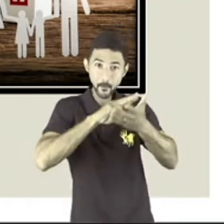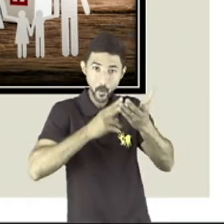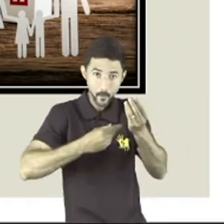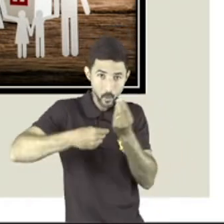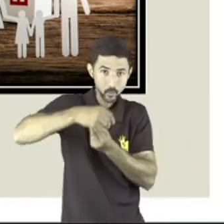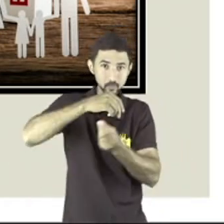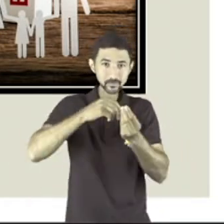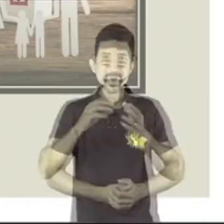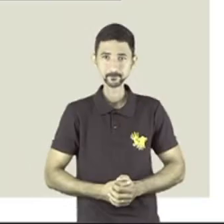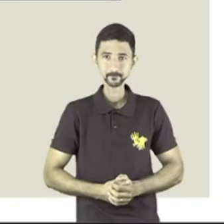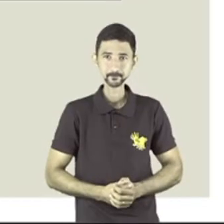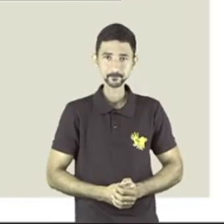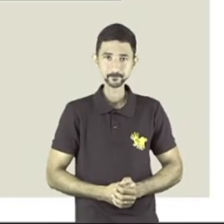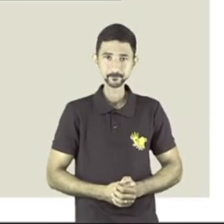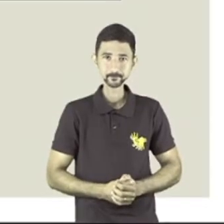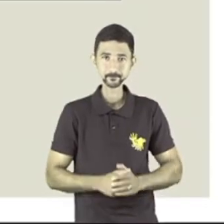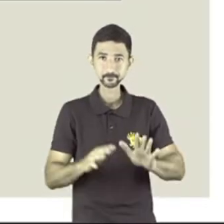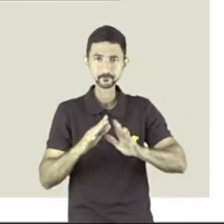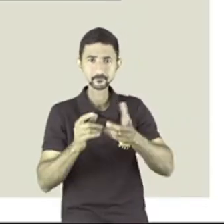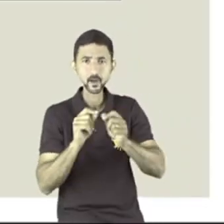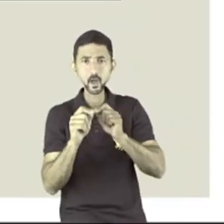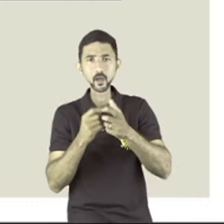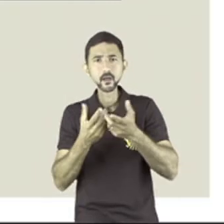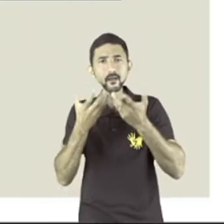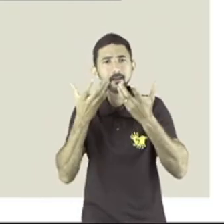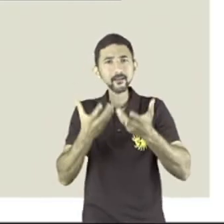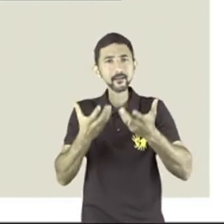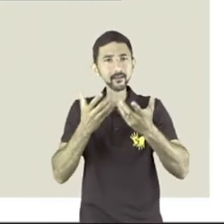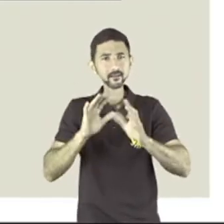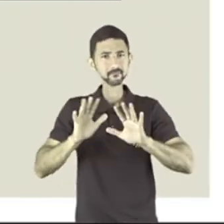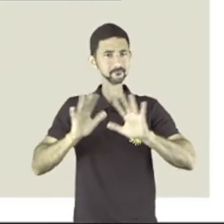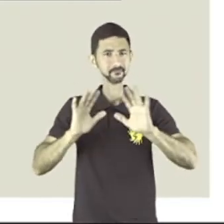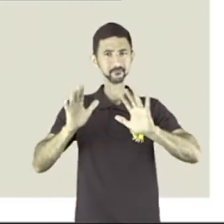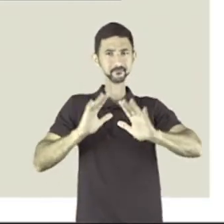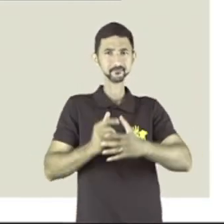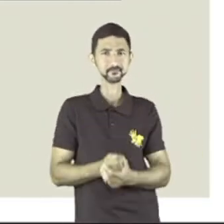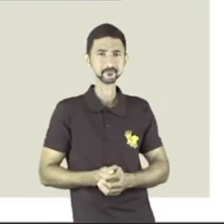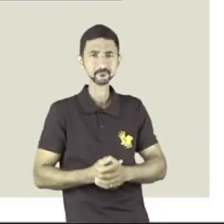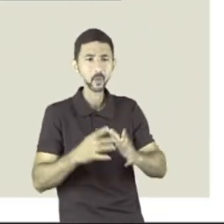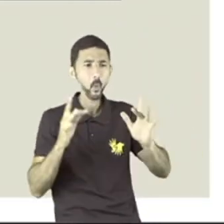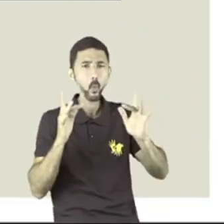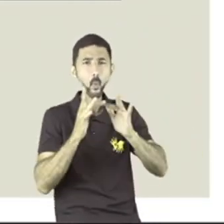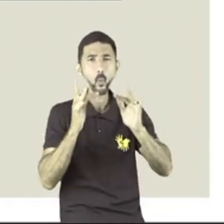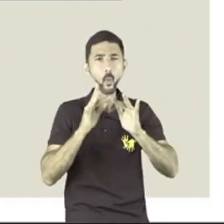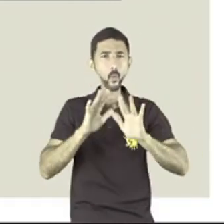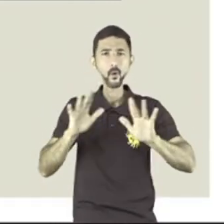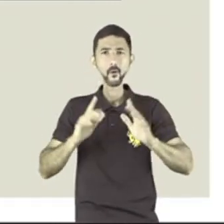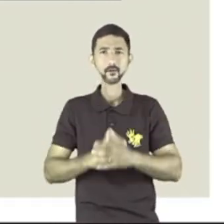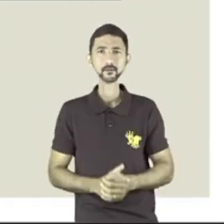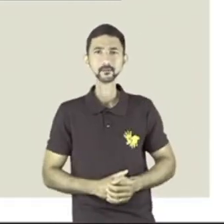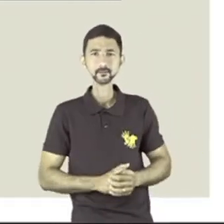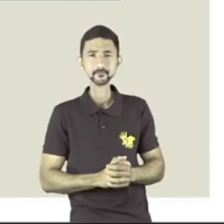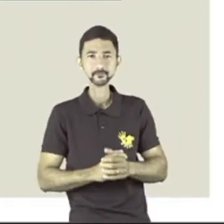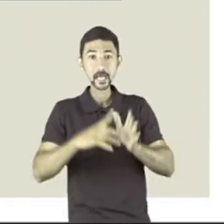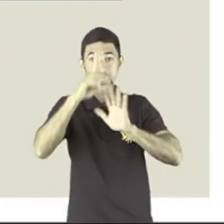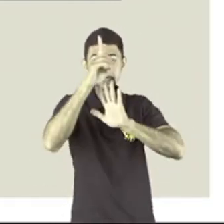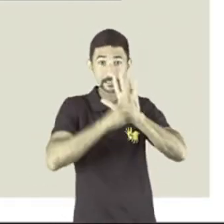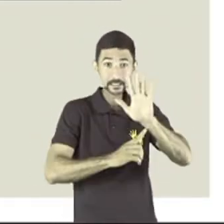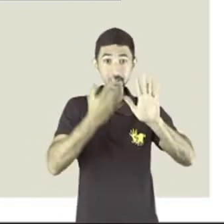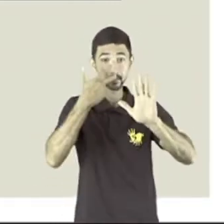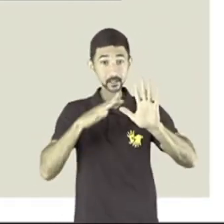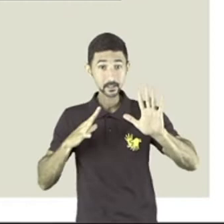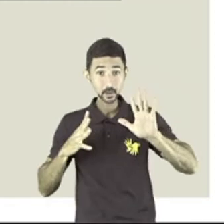de rimas, viu? Não é questão de querer, nem questão de concordar. Os direitos das